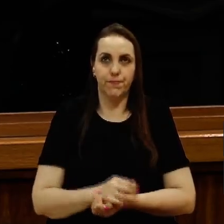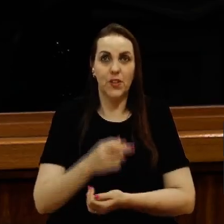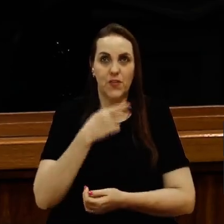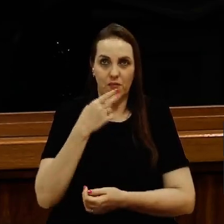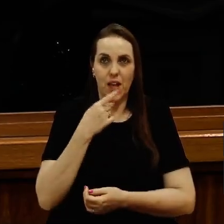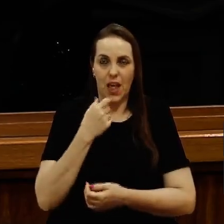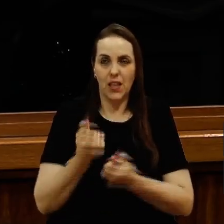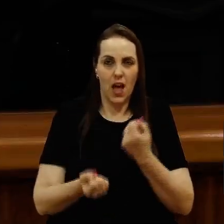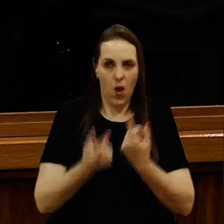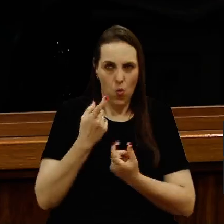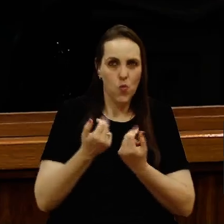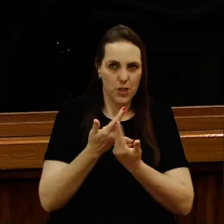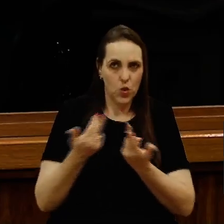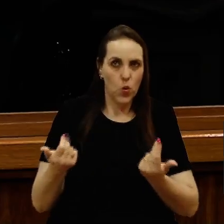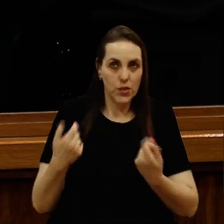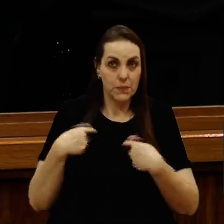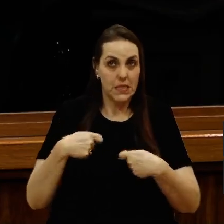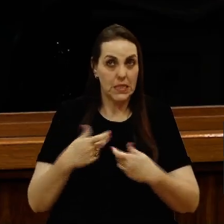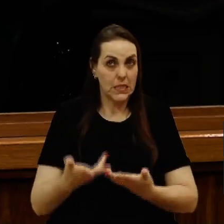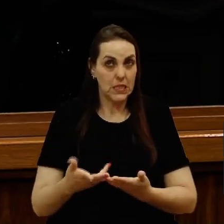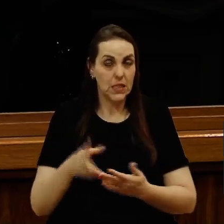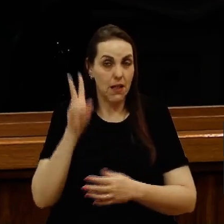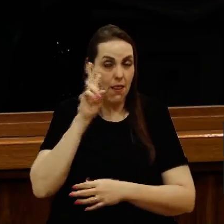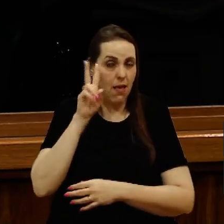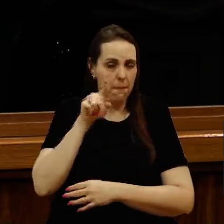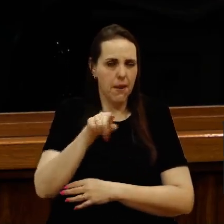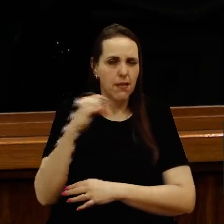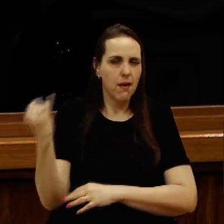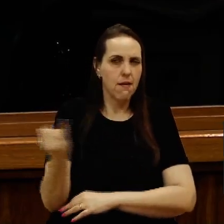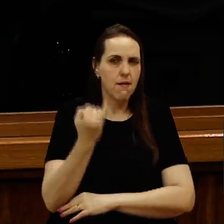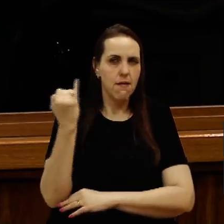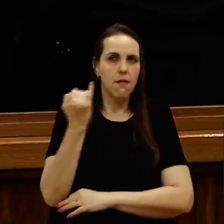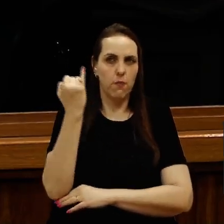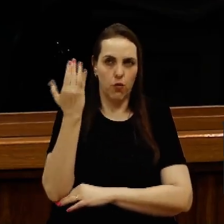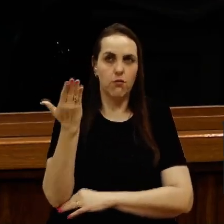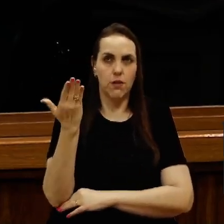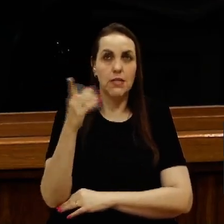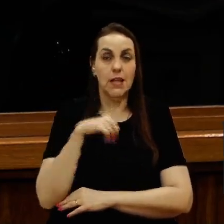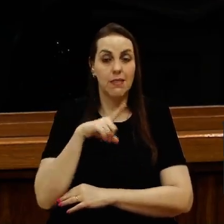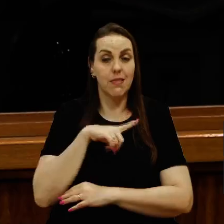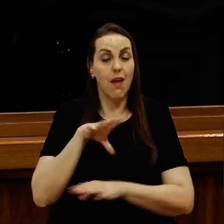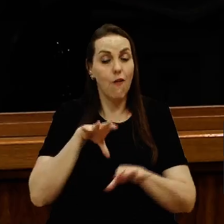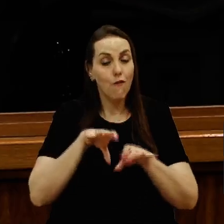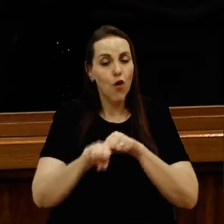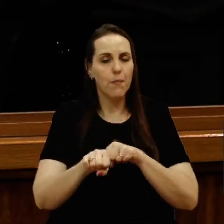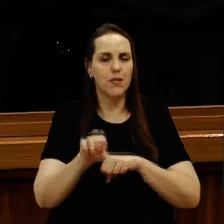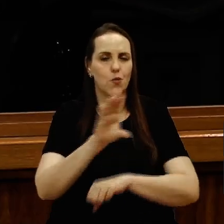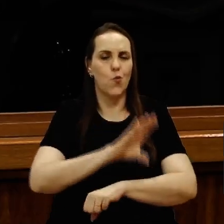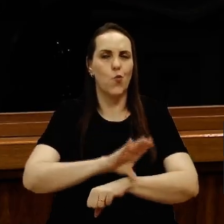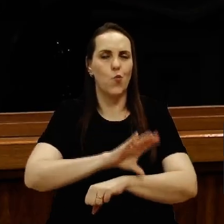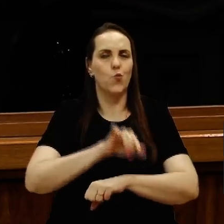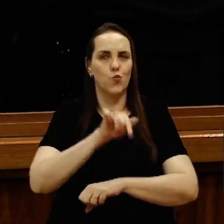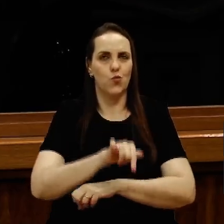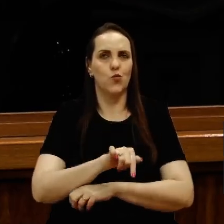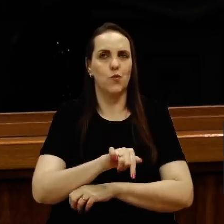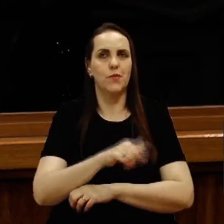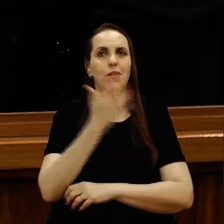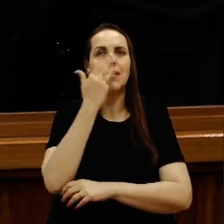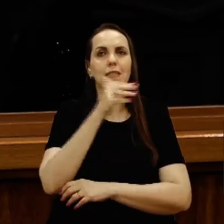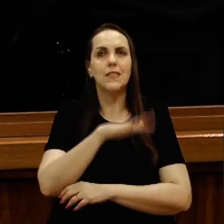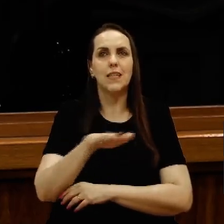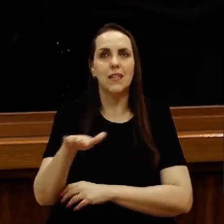e nós precisamos relembrar da importância de ter essa formação para essas crianças que muitas